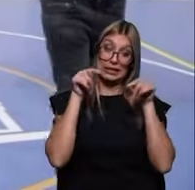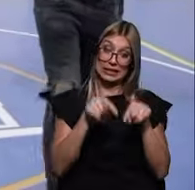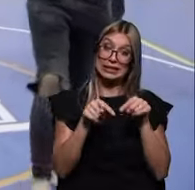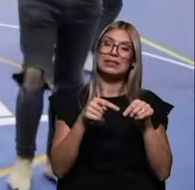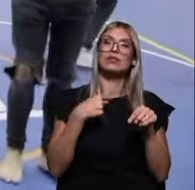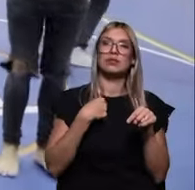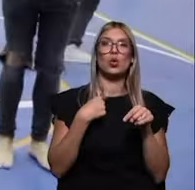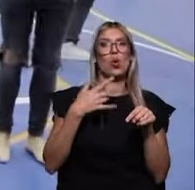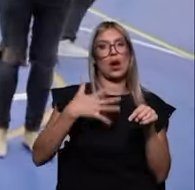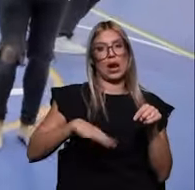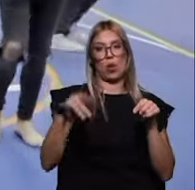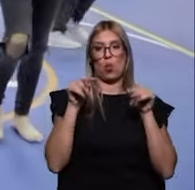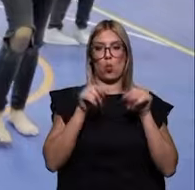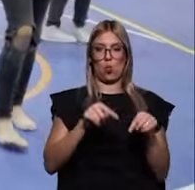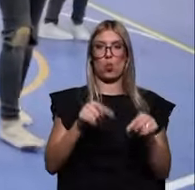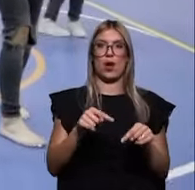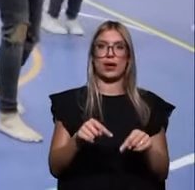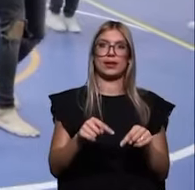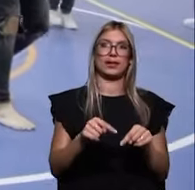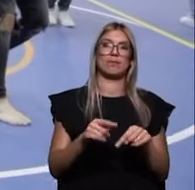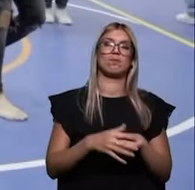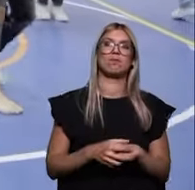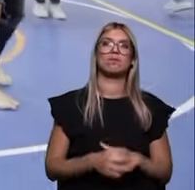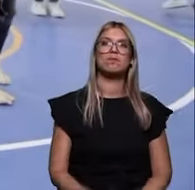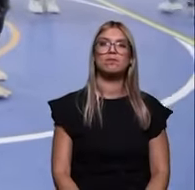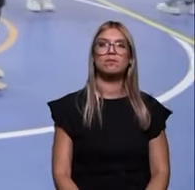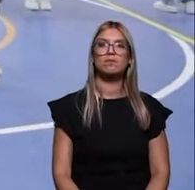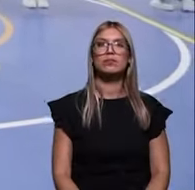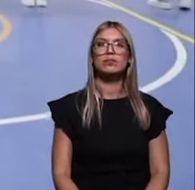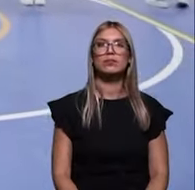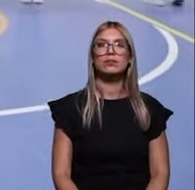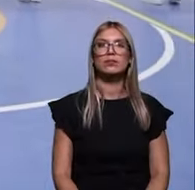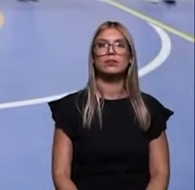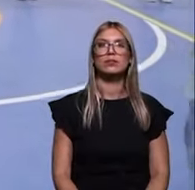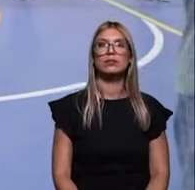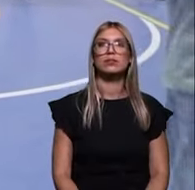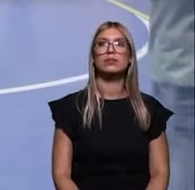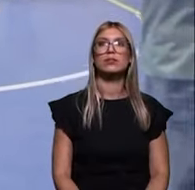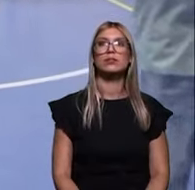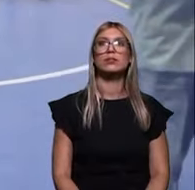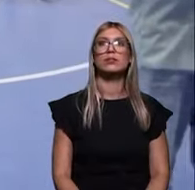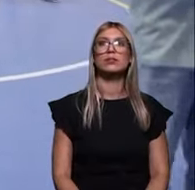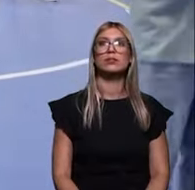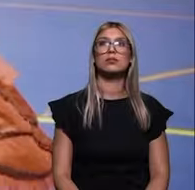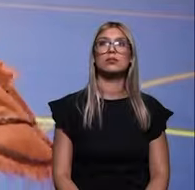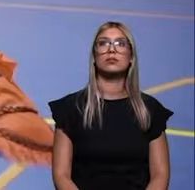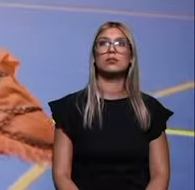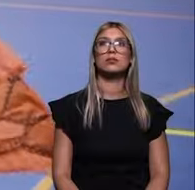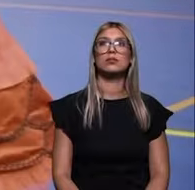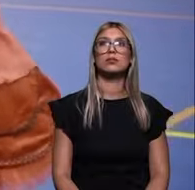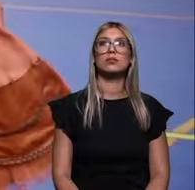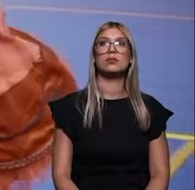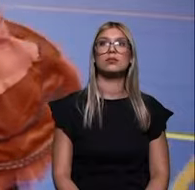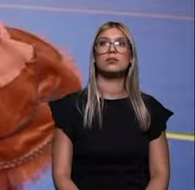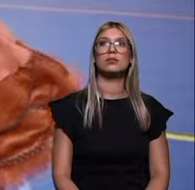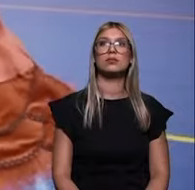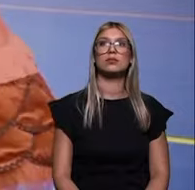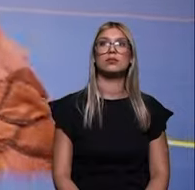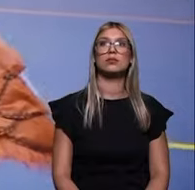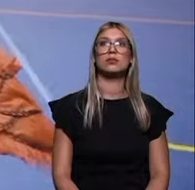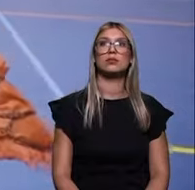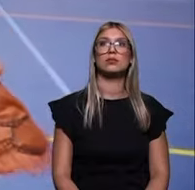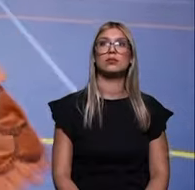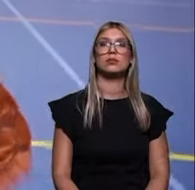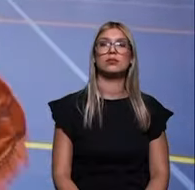Lisboa canta nas sonoras gargalhadas, no vibrar das gargantas tagarelas, quando